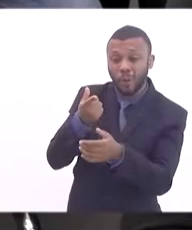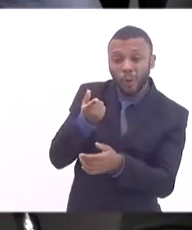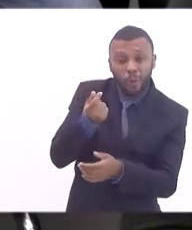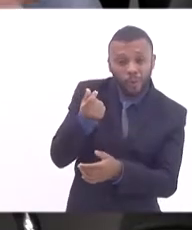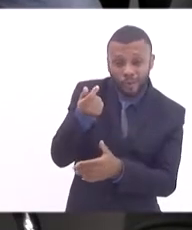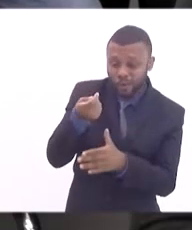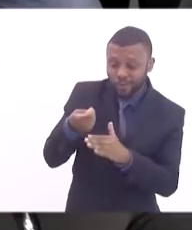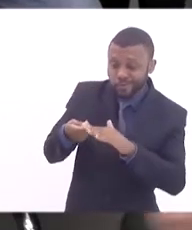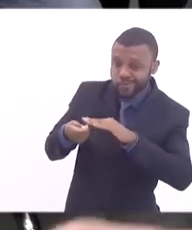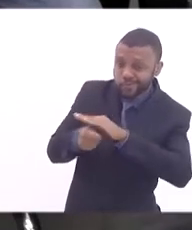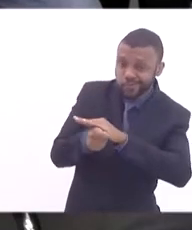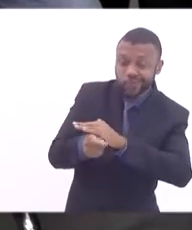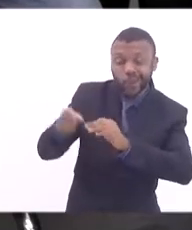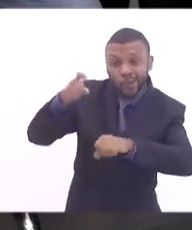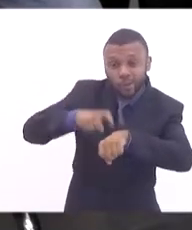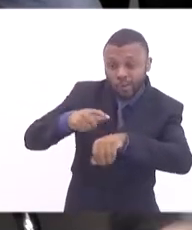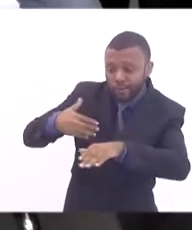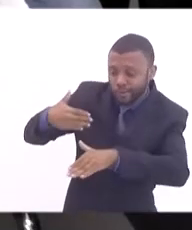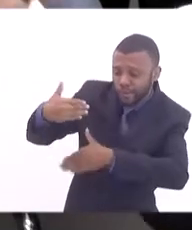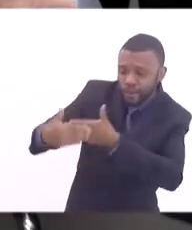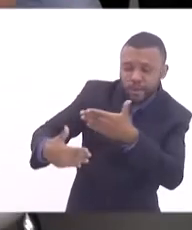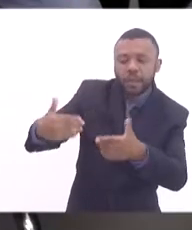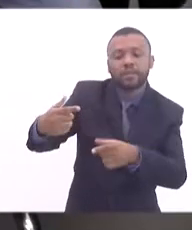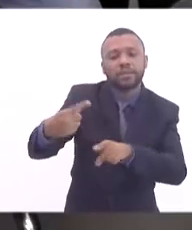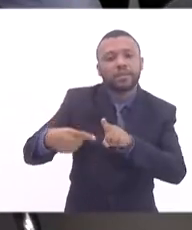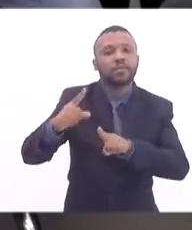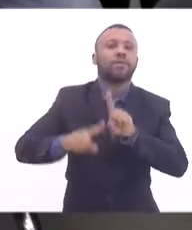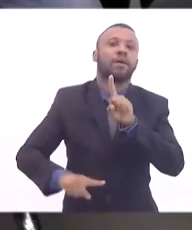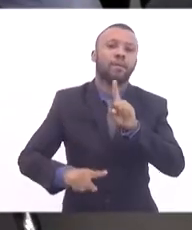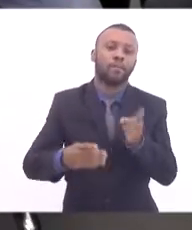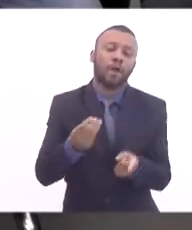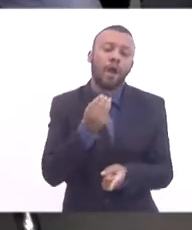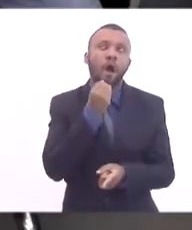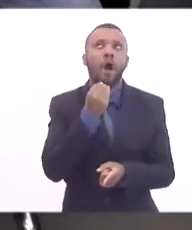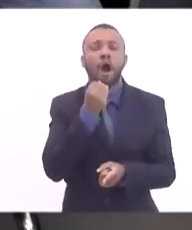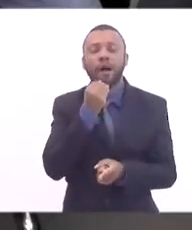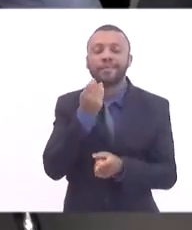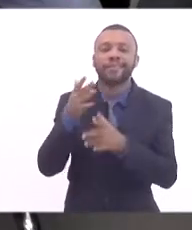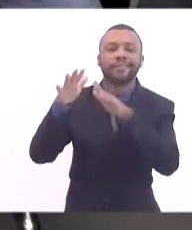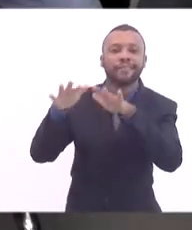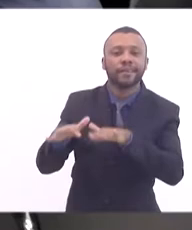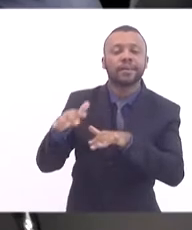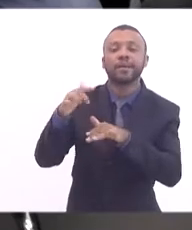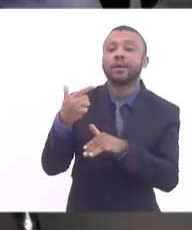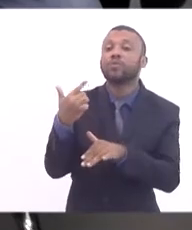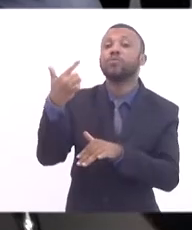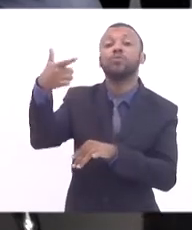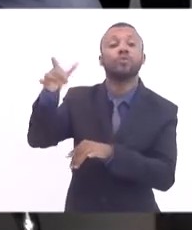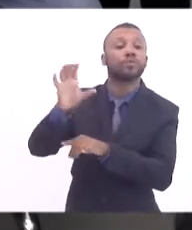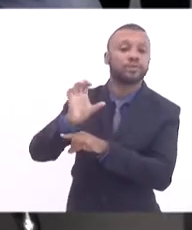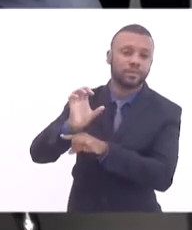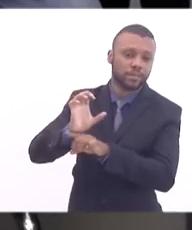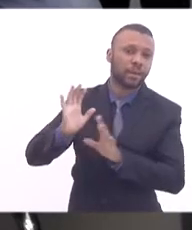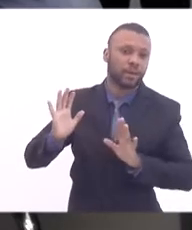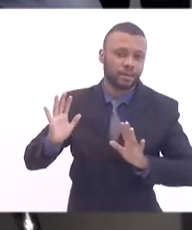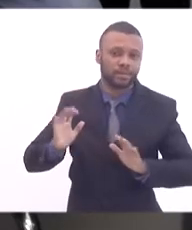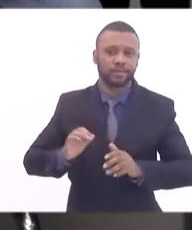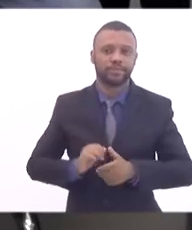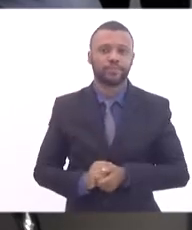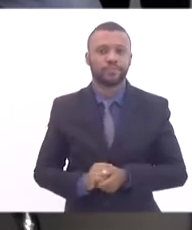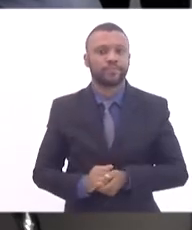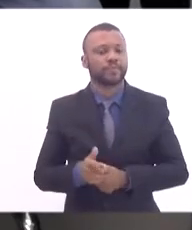na transformação fica evidentemente em outro estado tanto a questão do